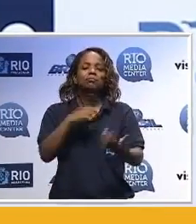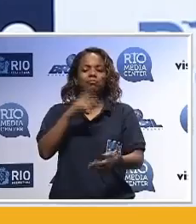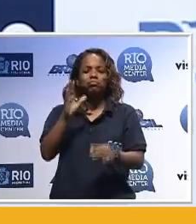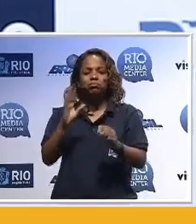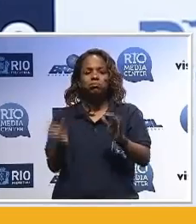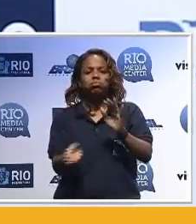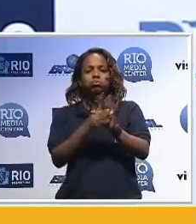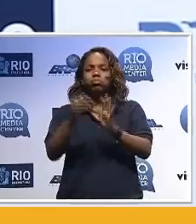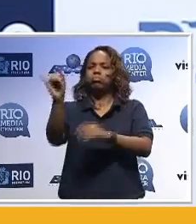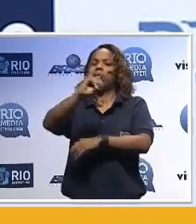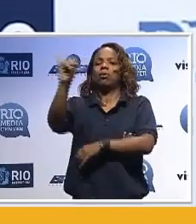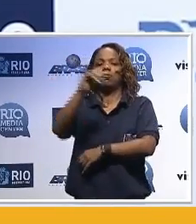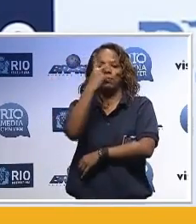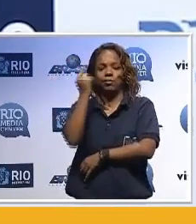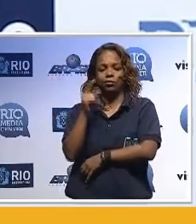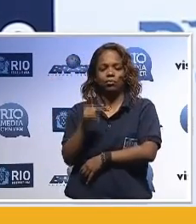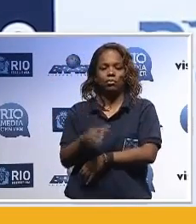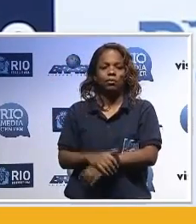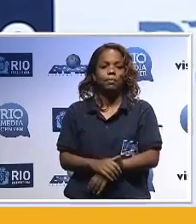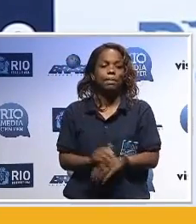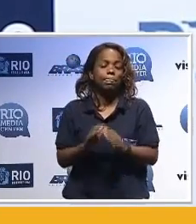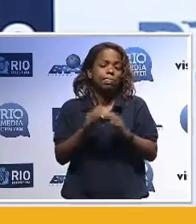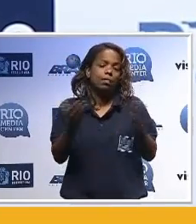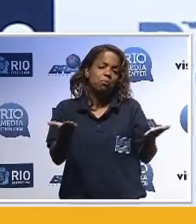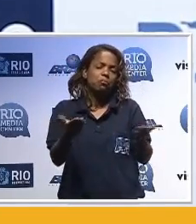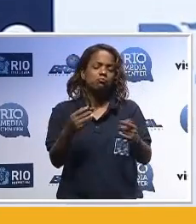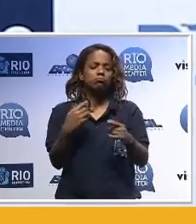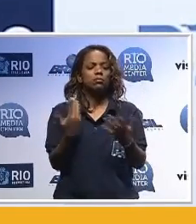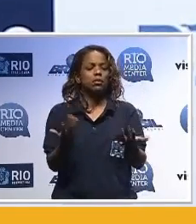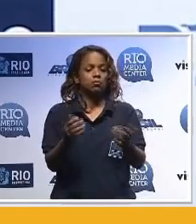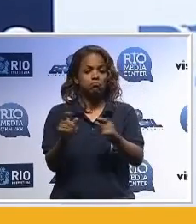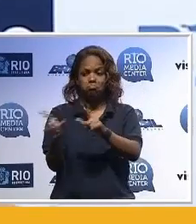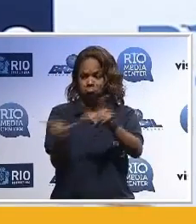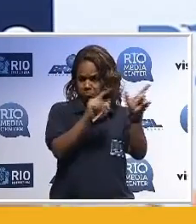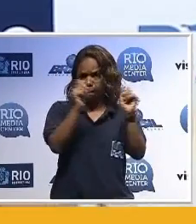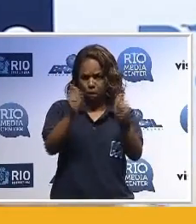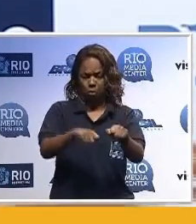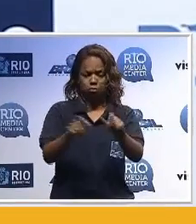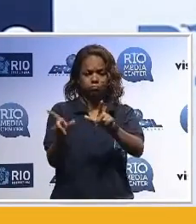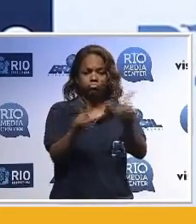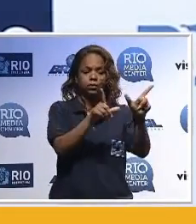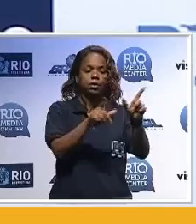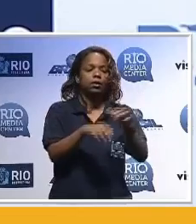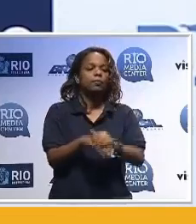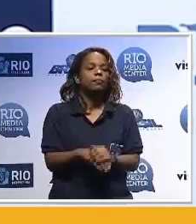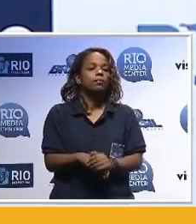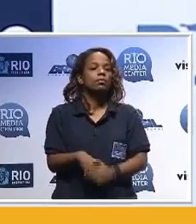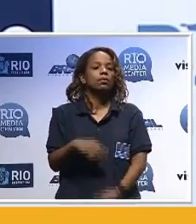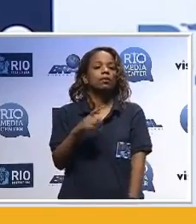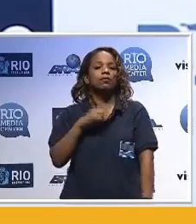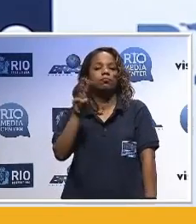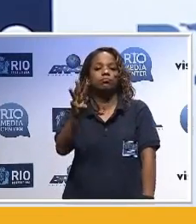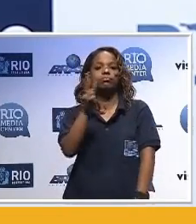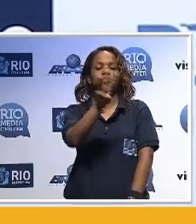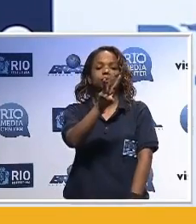né, para essas pessoas. Então, o que a gente... Pode passar, por favor? O endereço é